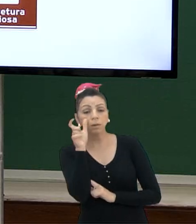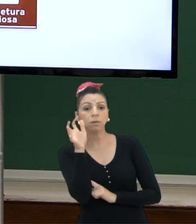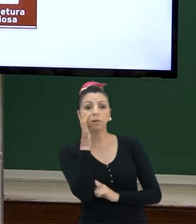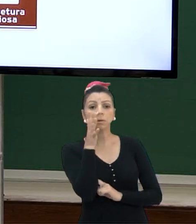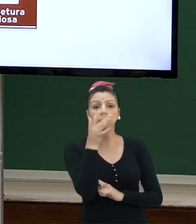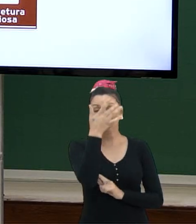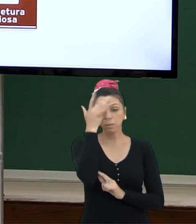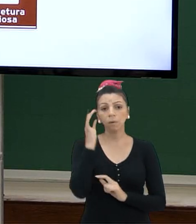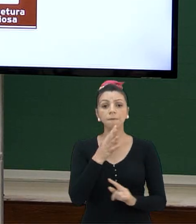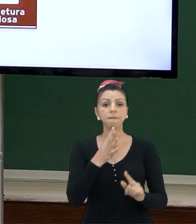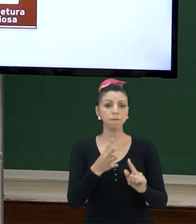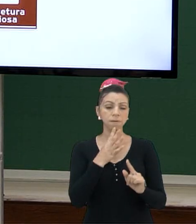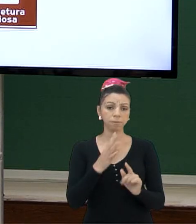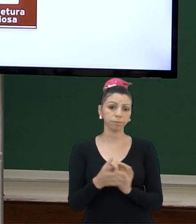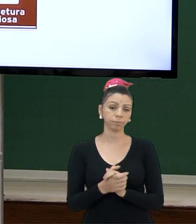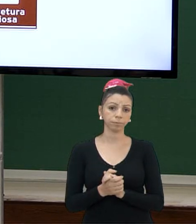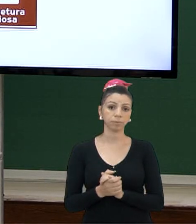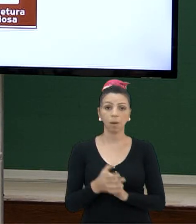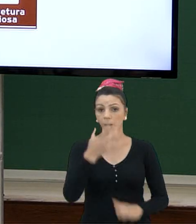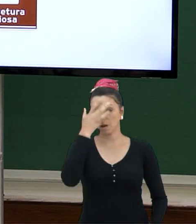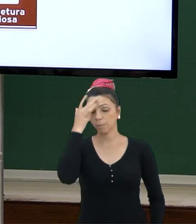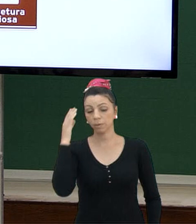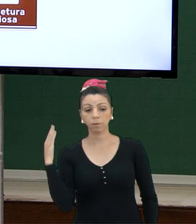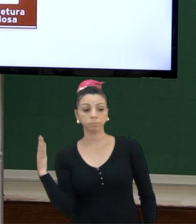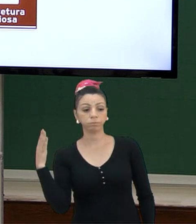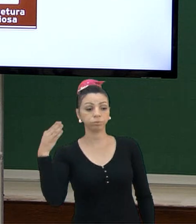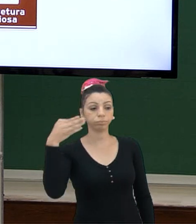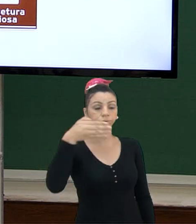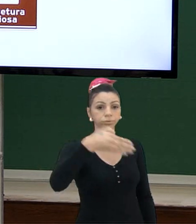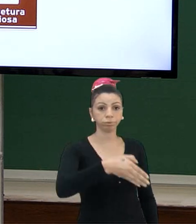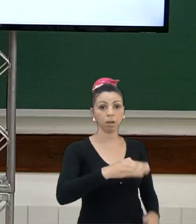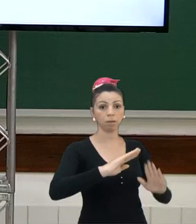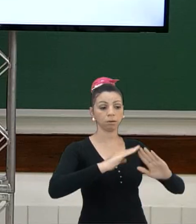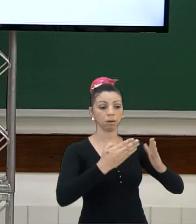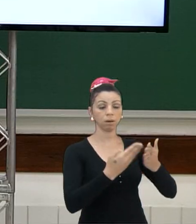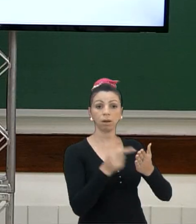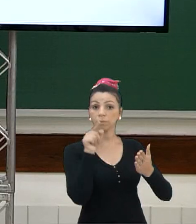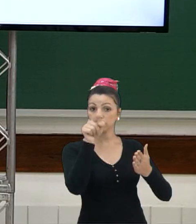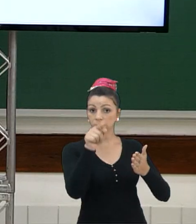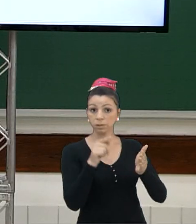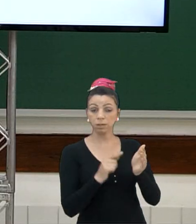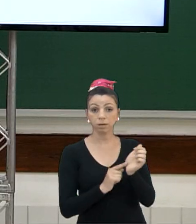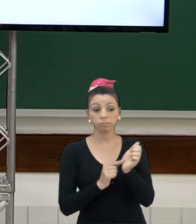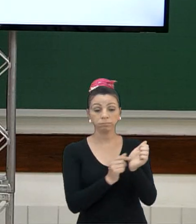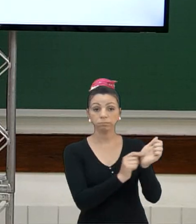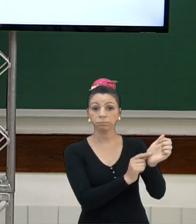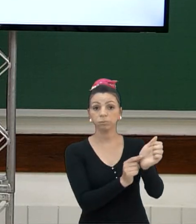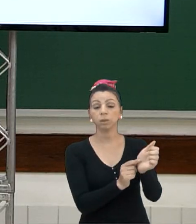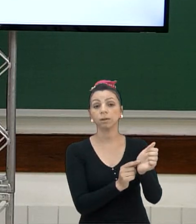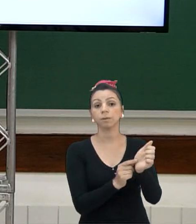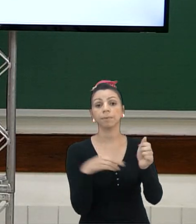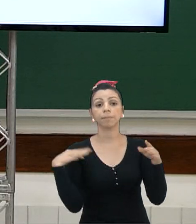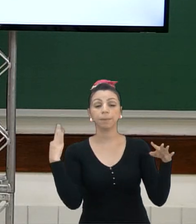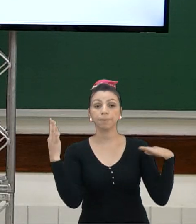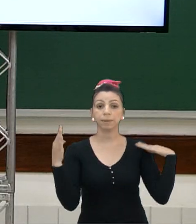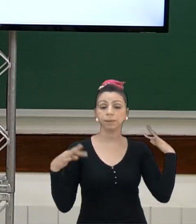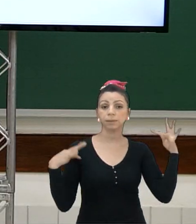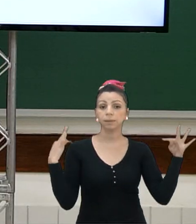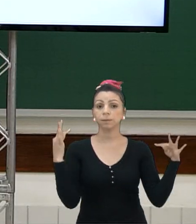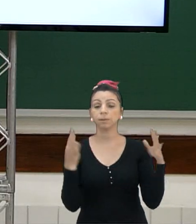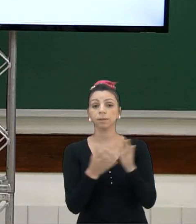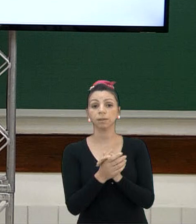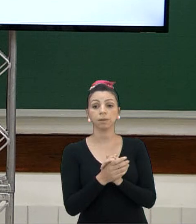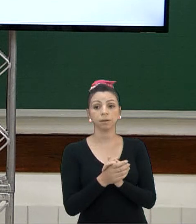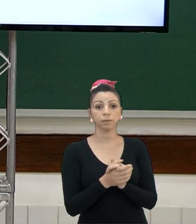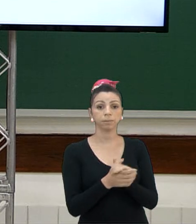conheçam? Quando alguém vai de fora aí na sua casa, você leva essa pessoa para passear pela sua região ou pela sua cidade? O que